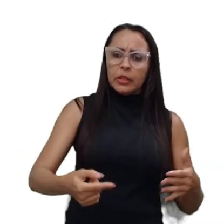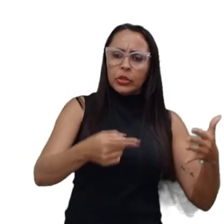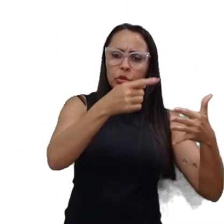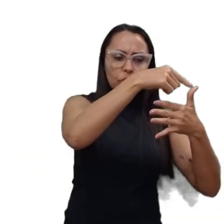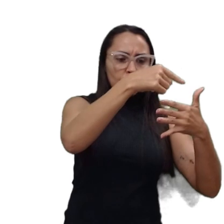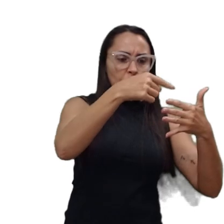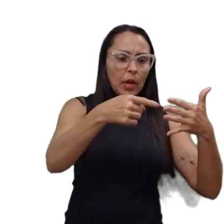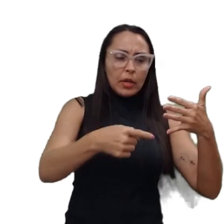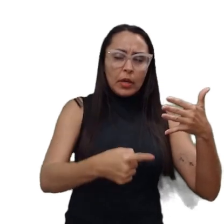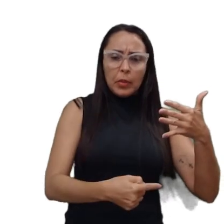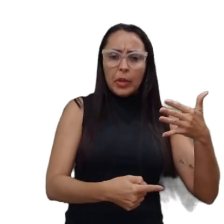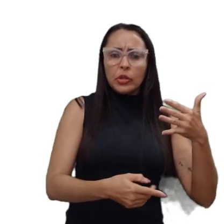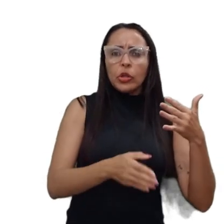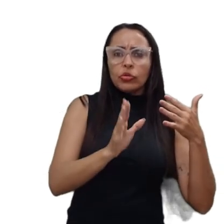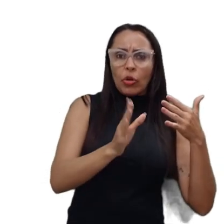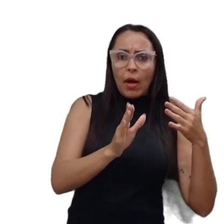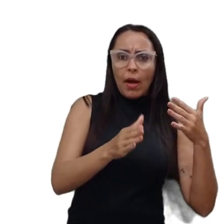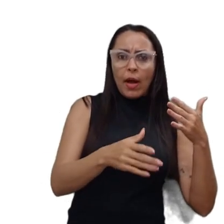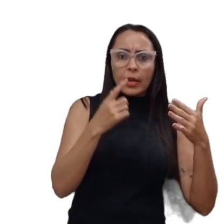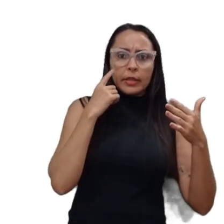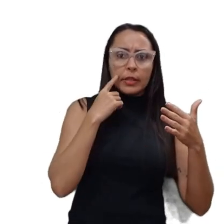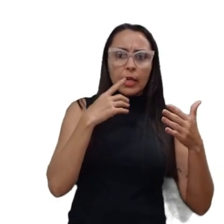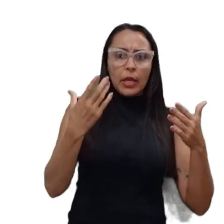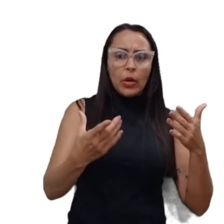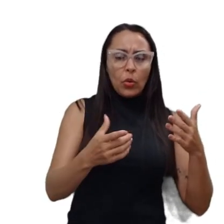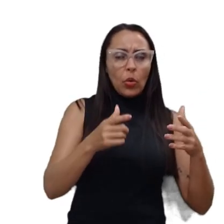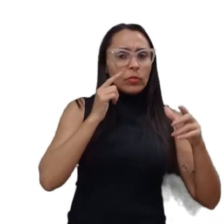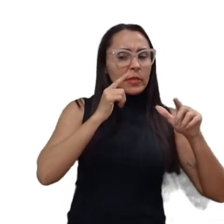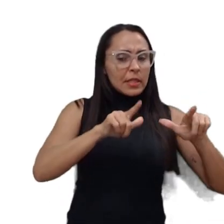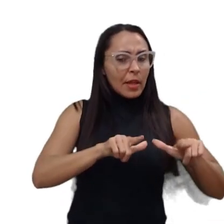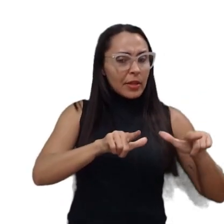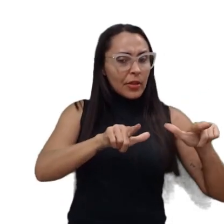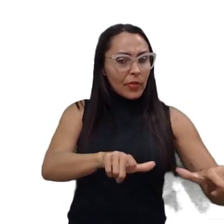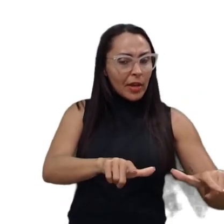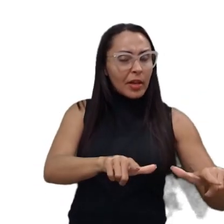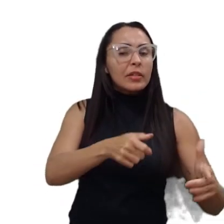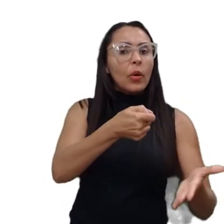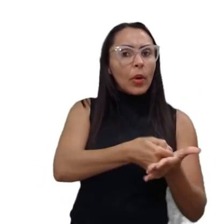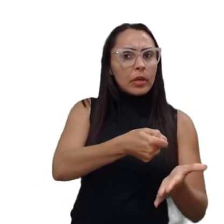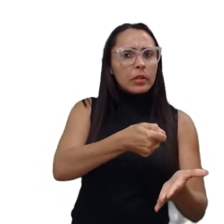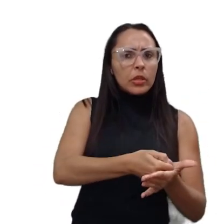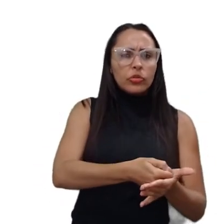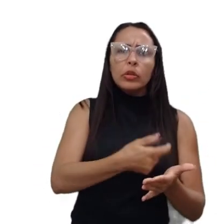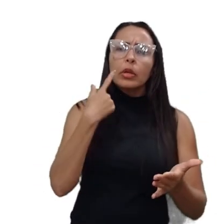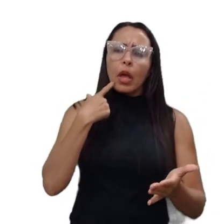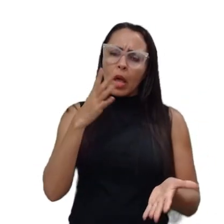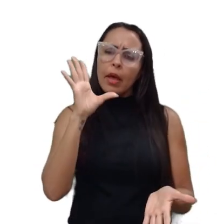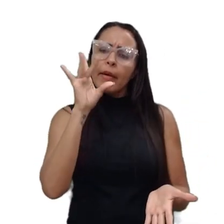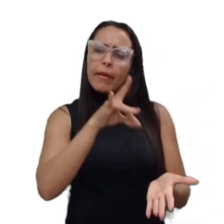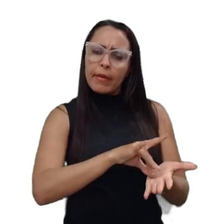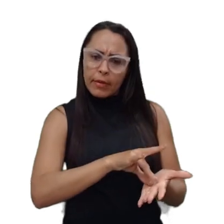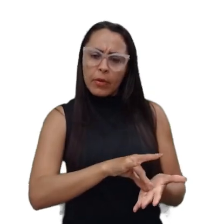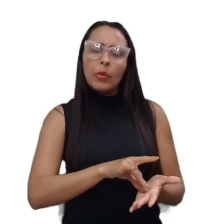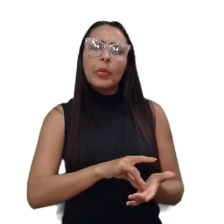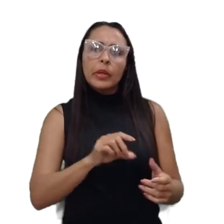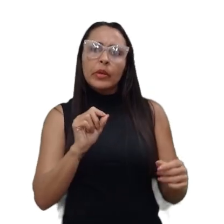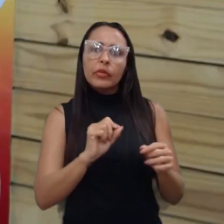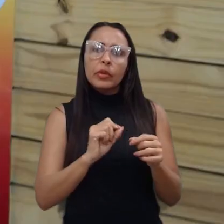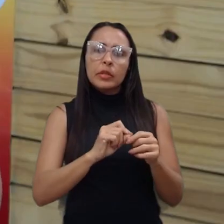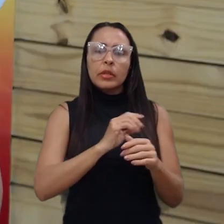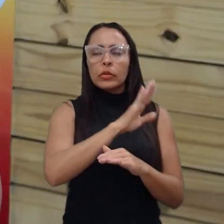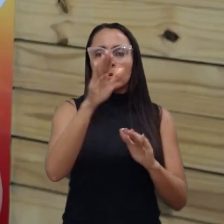parâmetros que a certificação ambiental exige, de que está realmente fazendo todos os